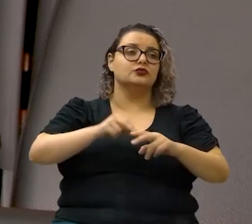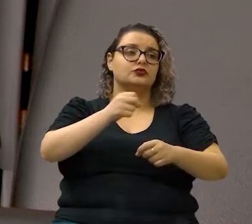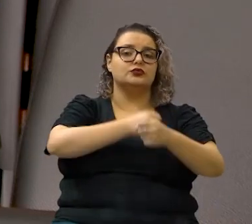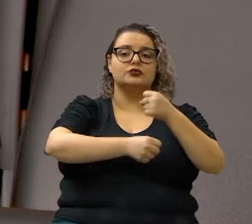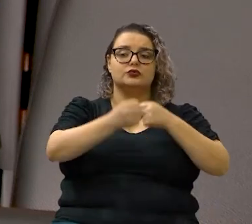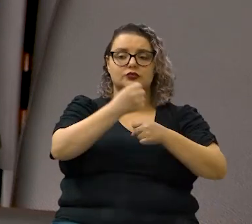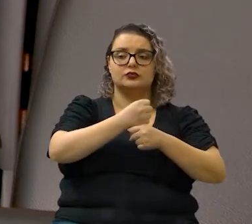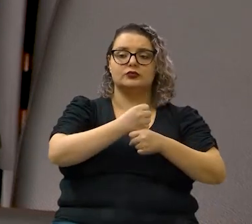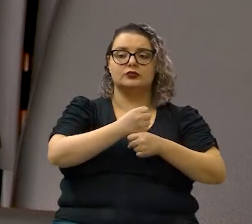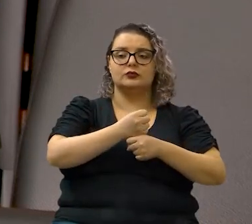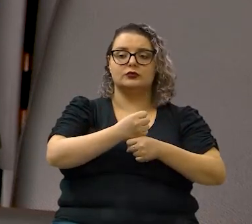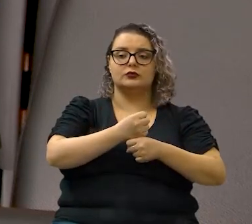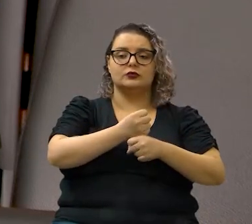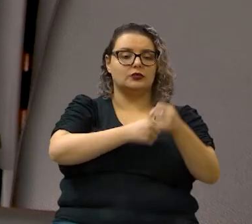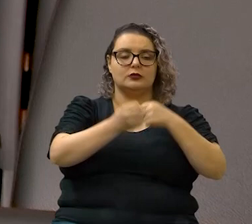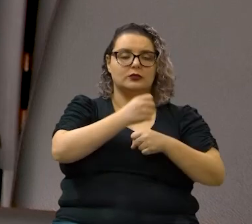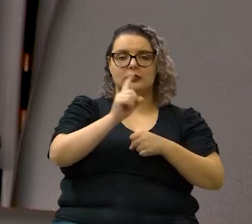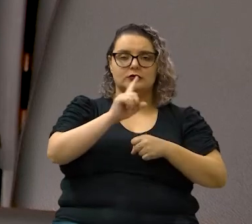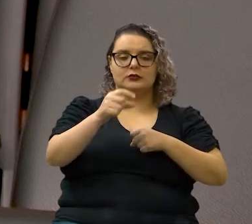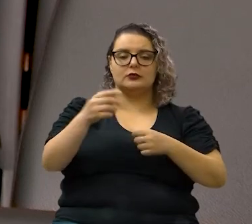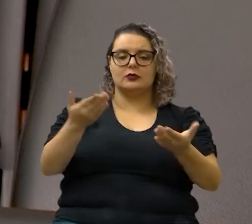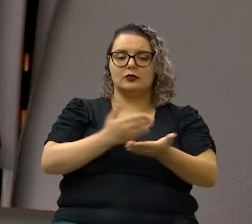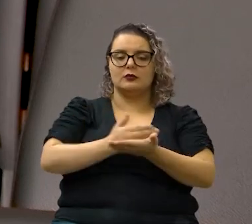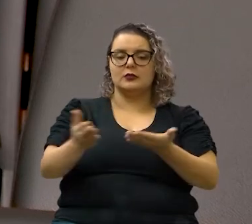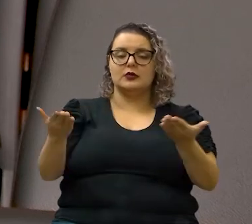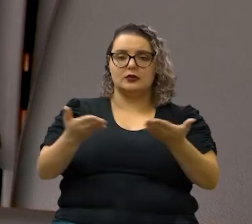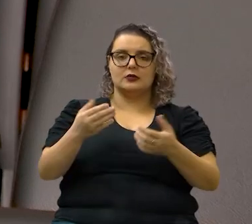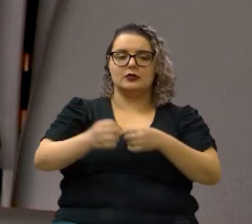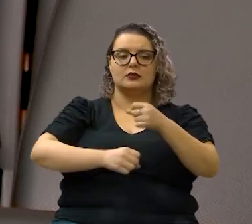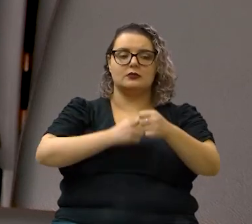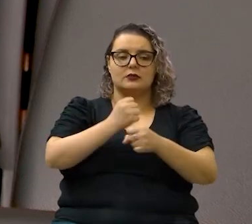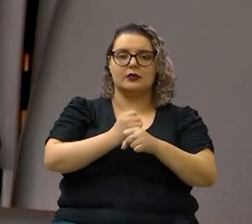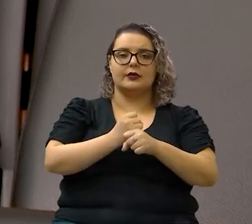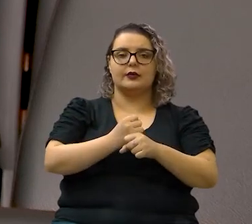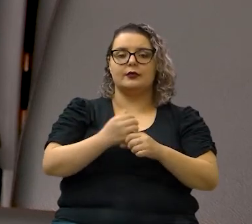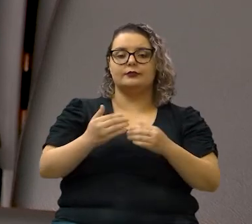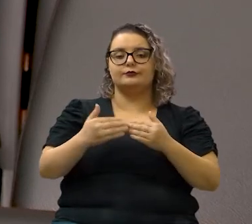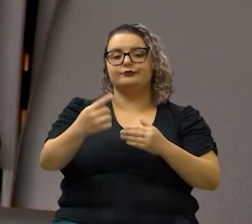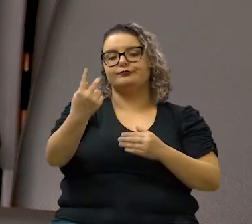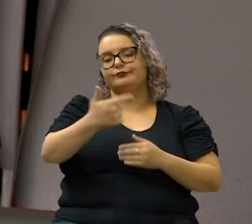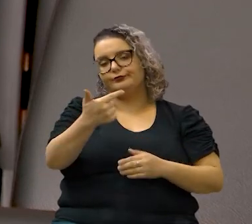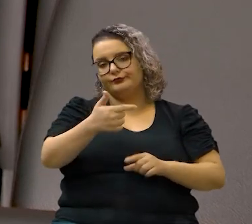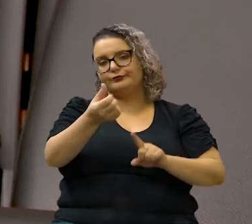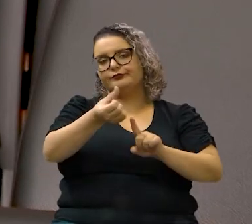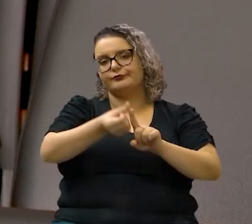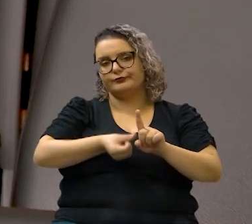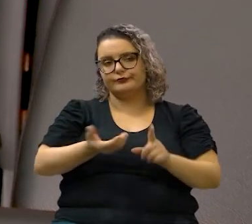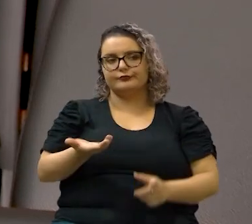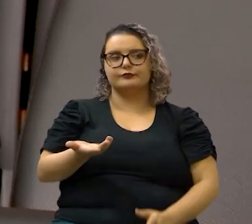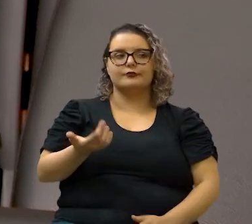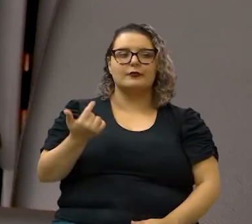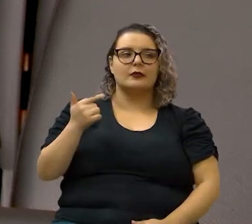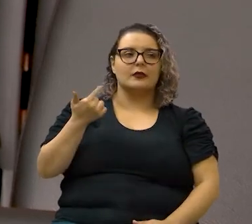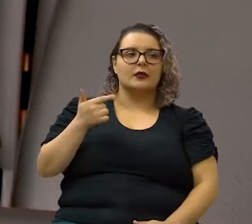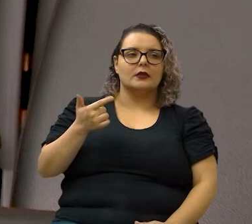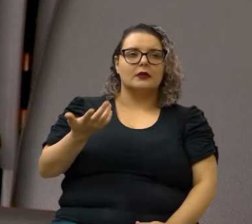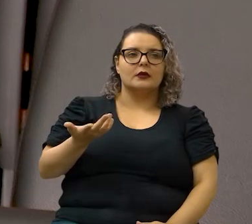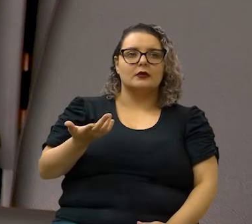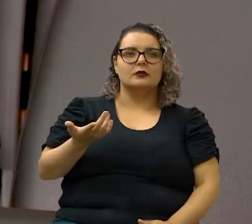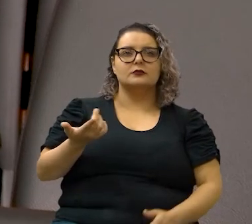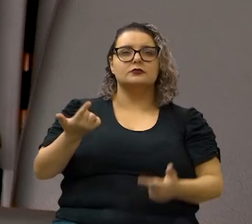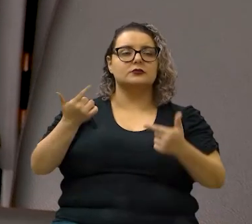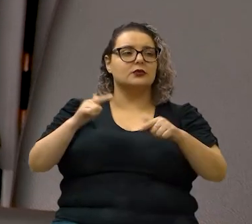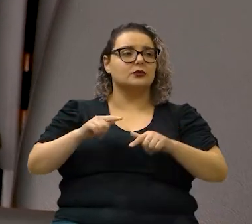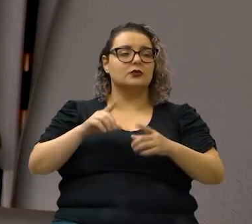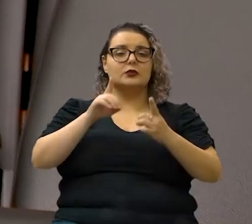passado. Desse ano. Prorrogou para agora, para o segundo semestre. Você não tem